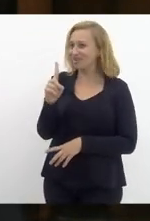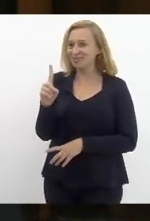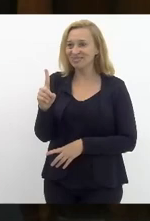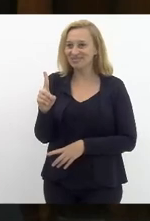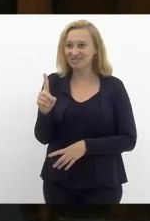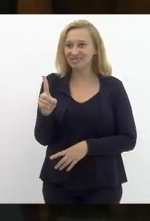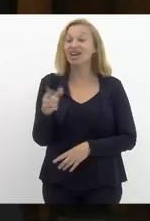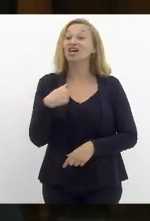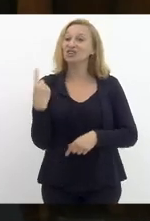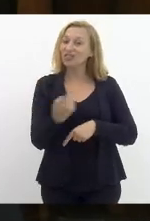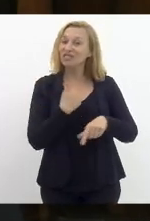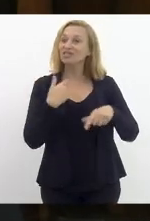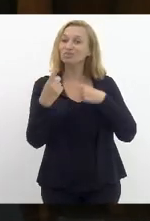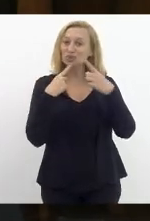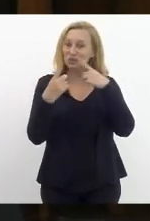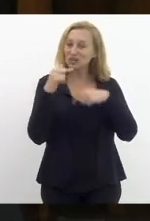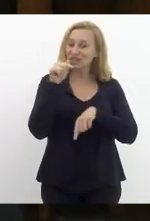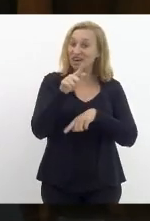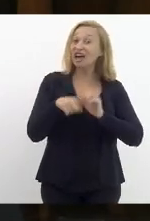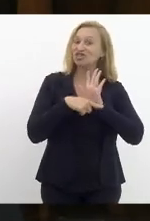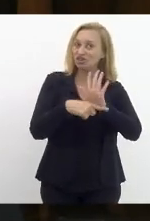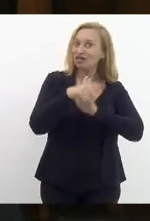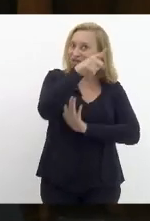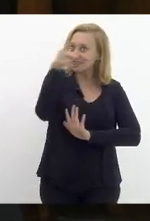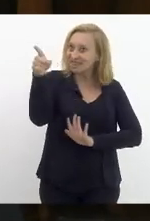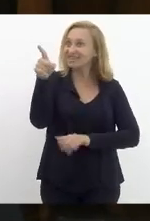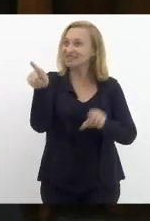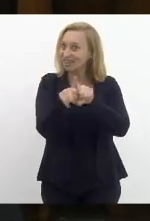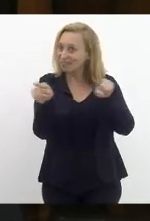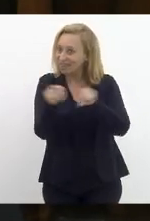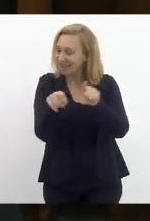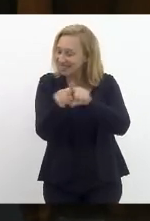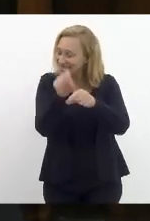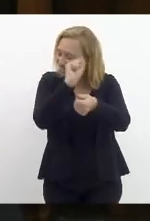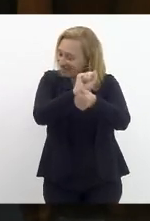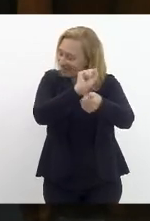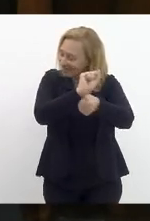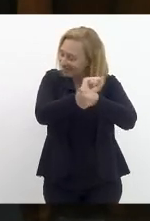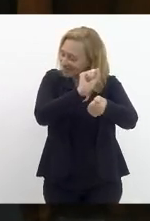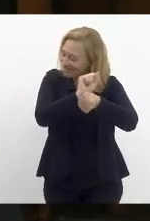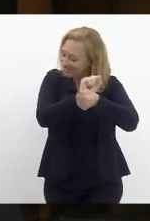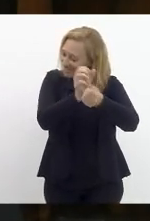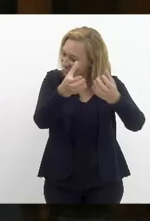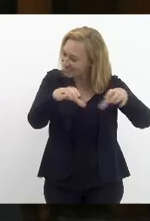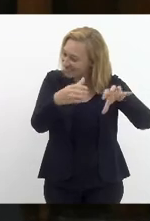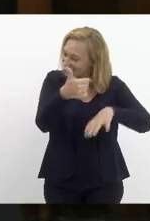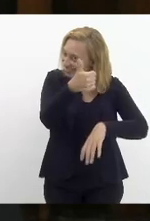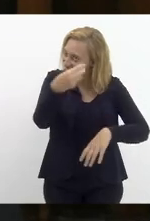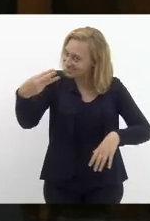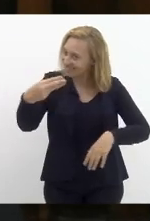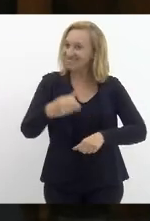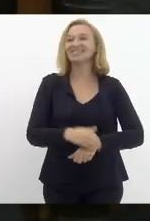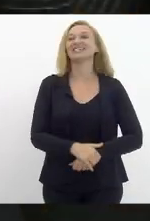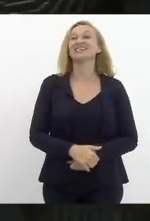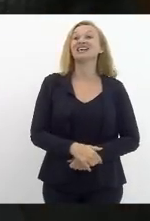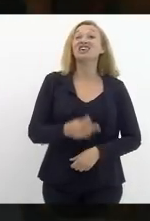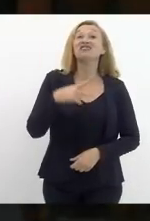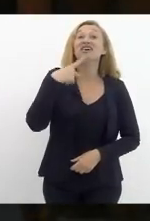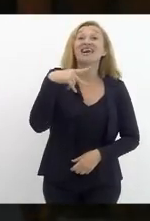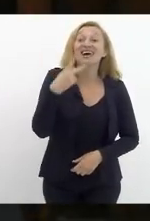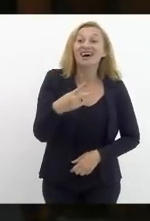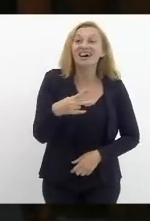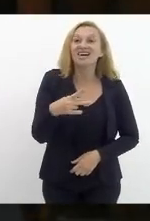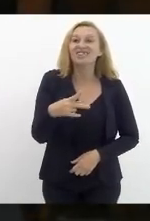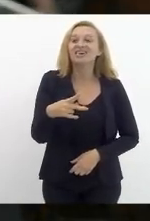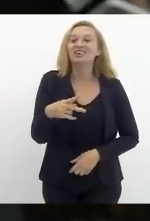Tudo que a gente está trabalhando aqui também vai beneficiar aqueles que estão aguardando o concurso de 2013. E dizer que,